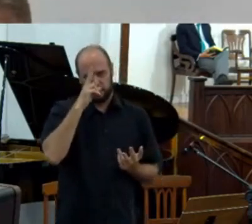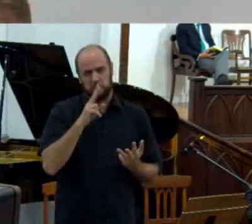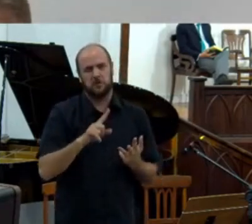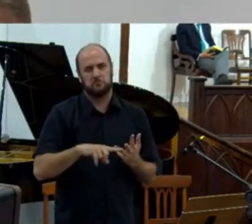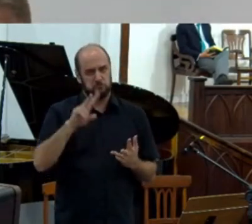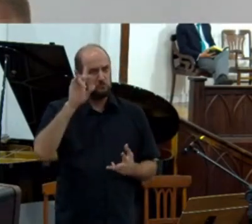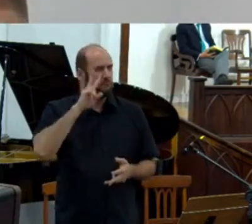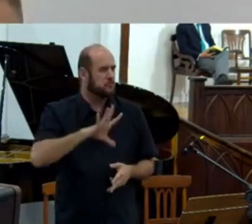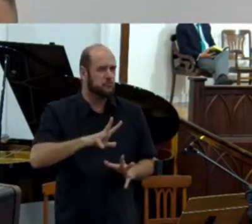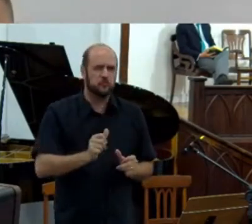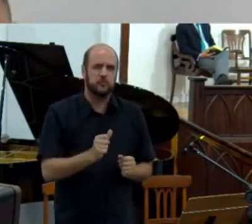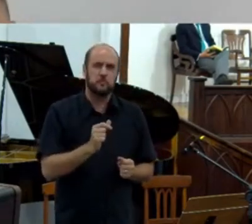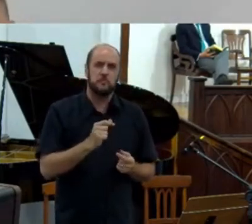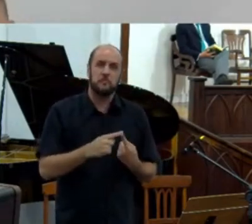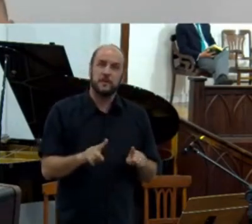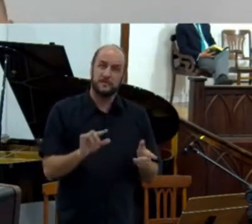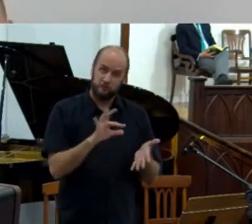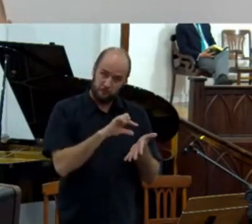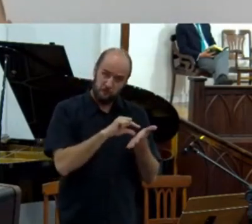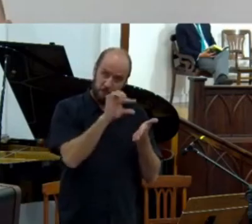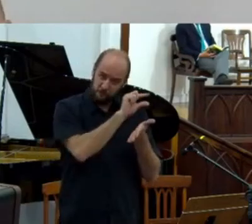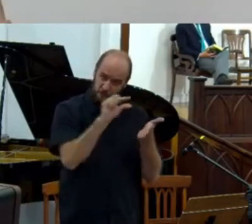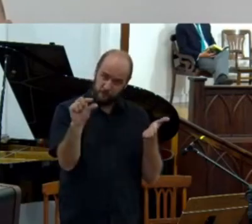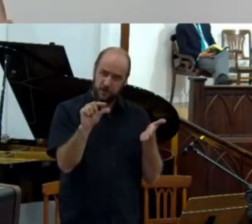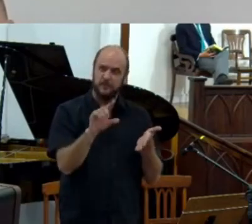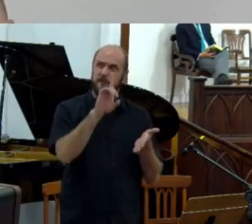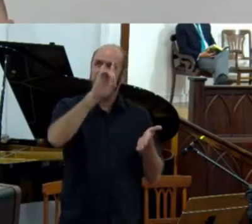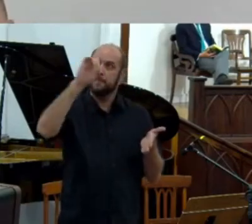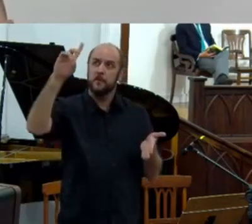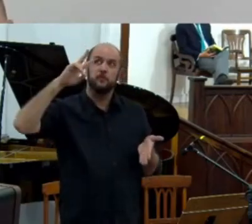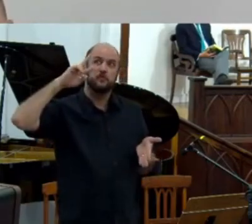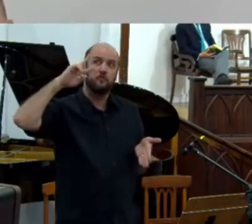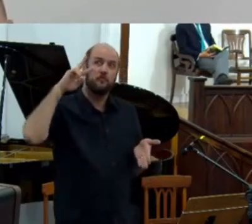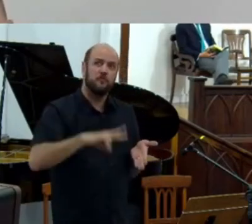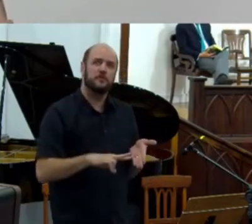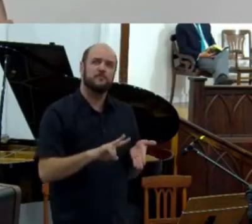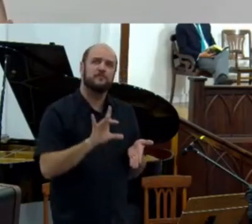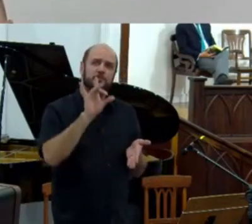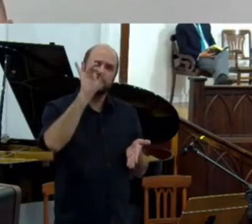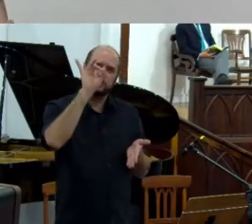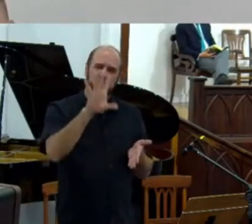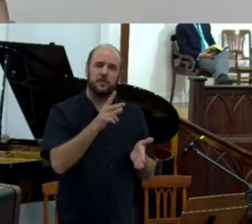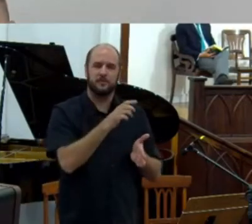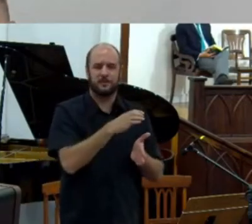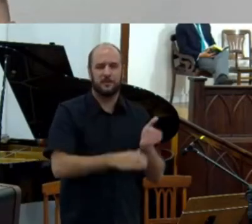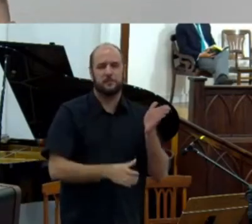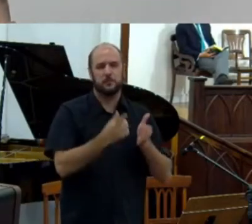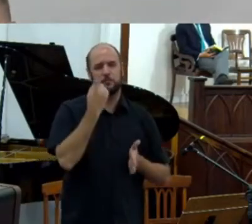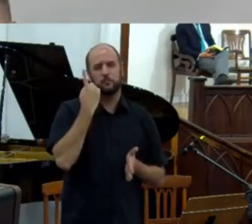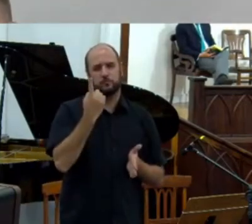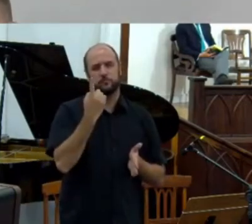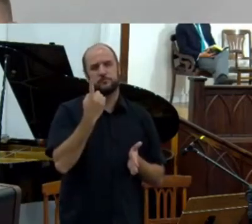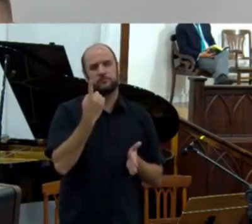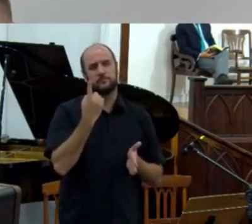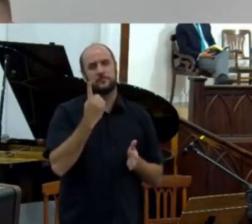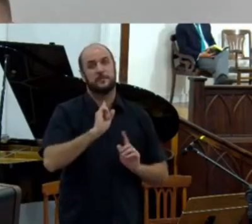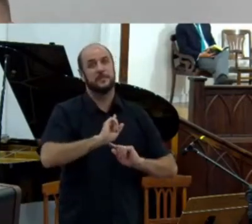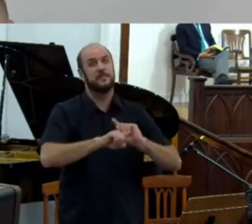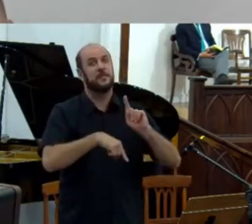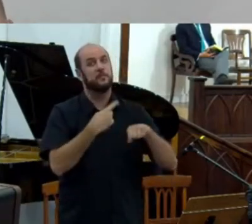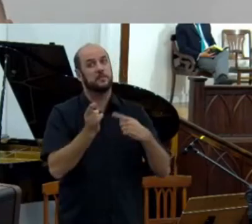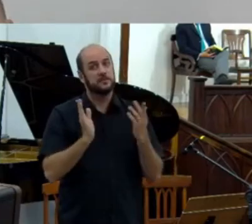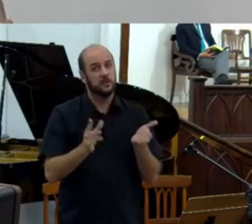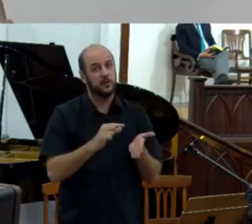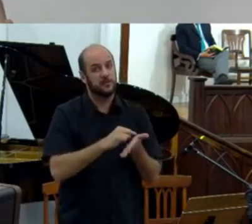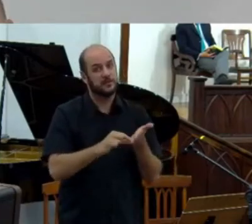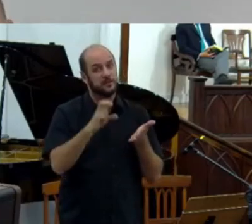essa expressão, o Senhor viu, ou Deus viu, só aparece no capítulo 1 de Gênesis e agora nesse